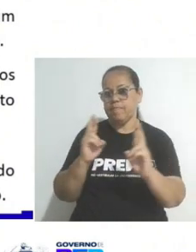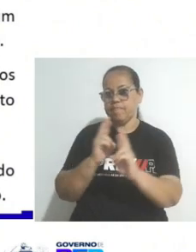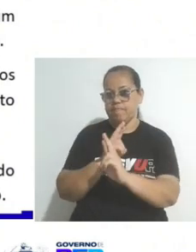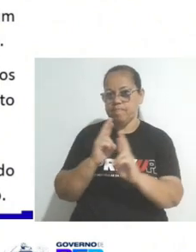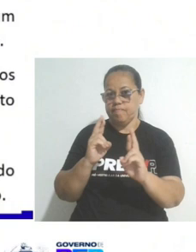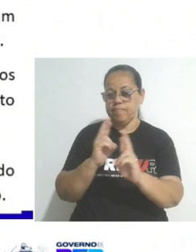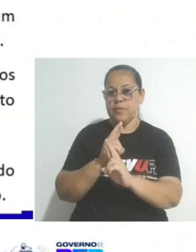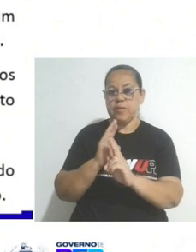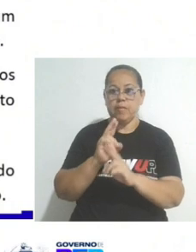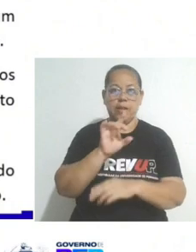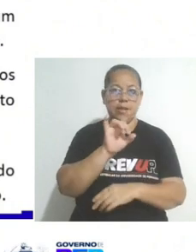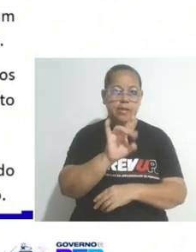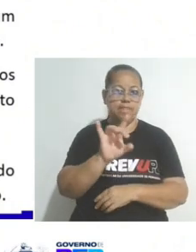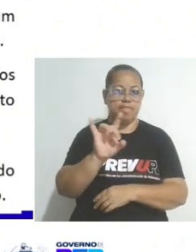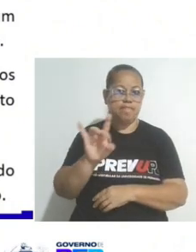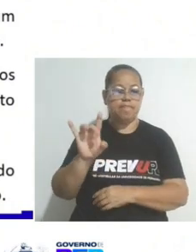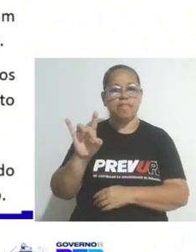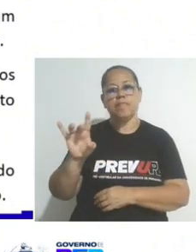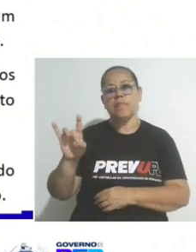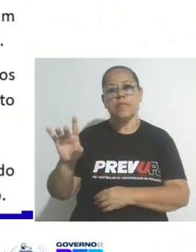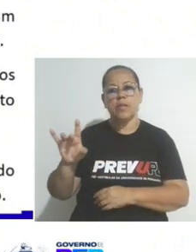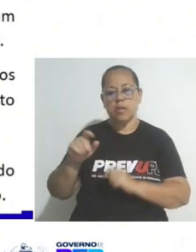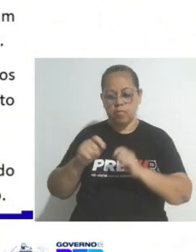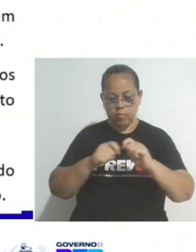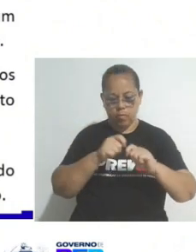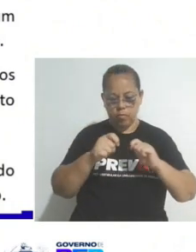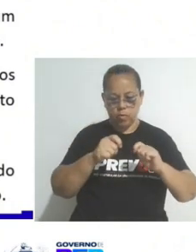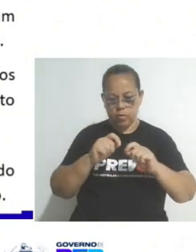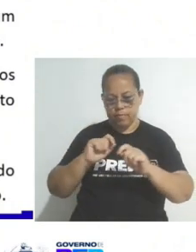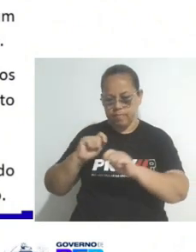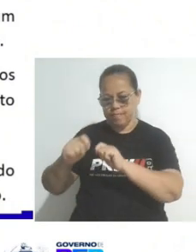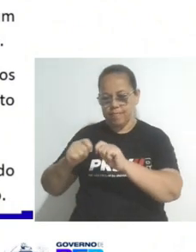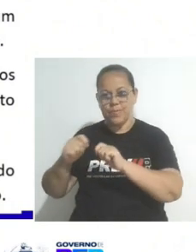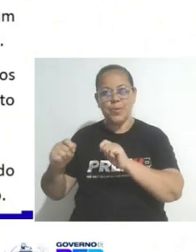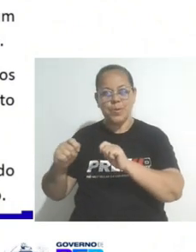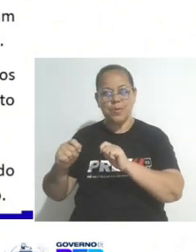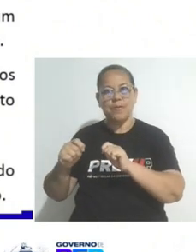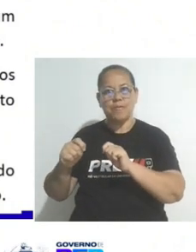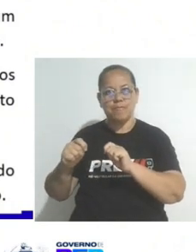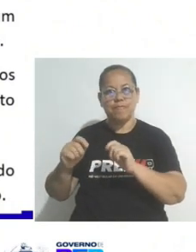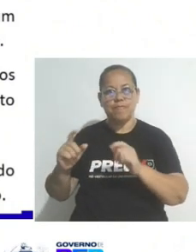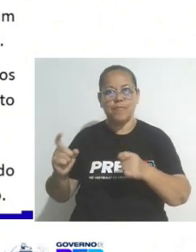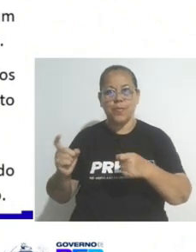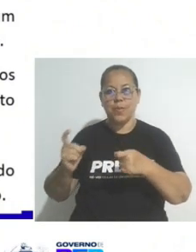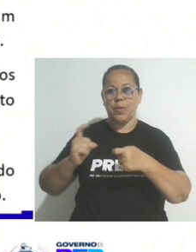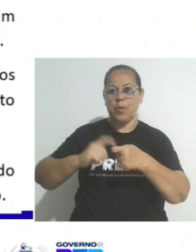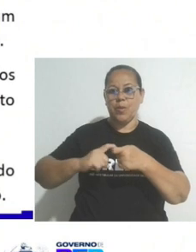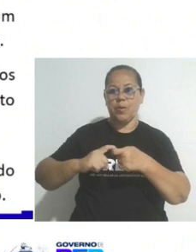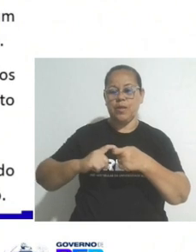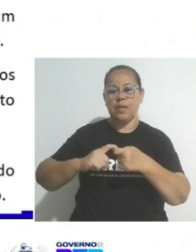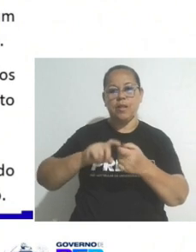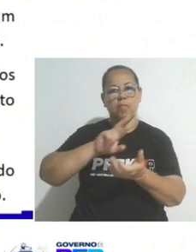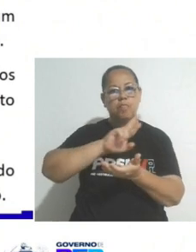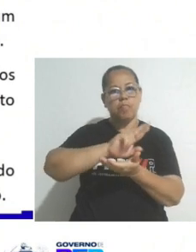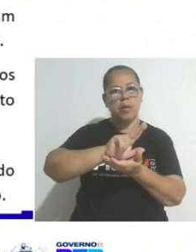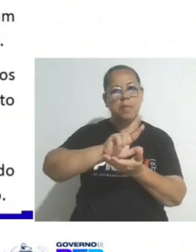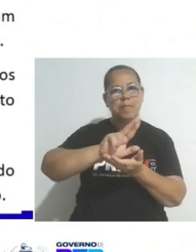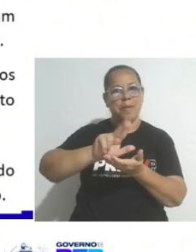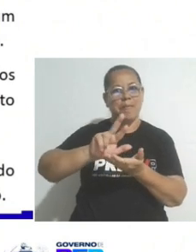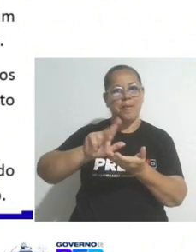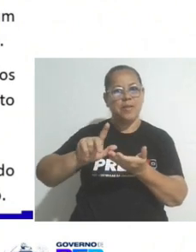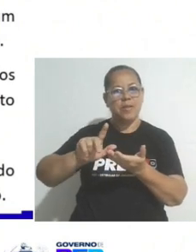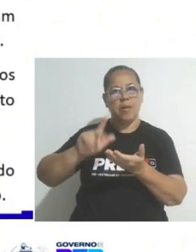onde cada indivíduo é um nó relacional conectado a diversos outros